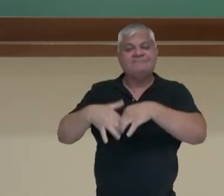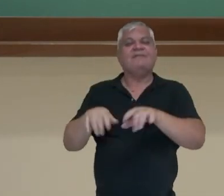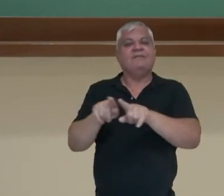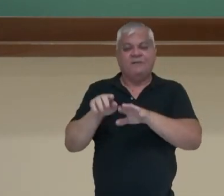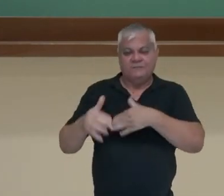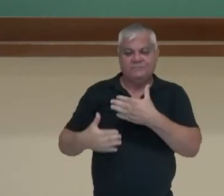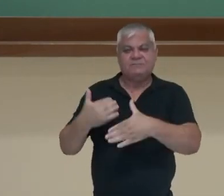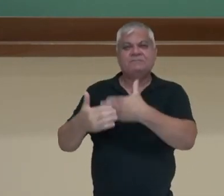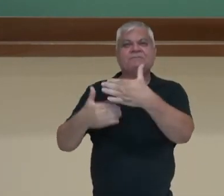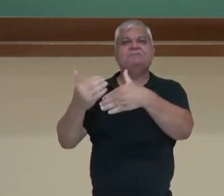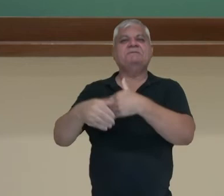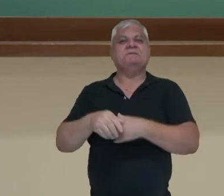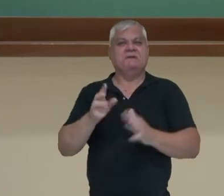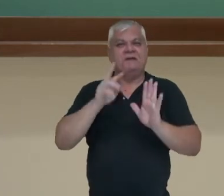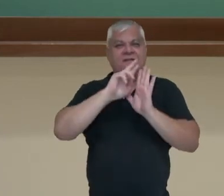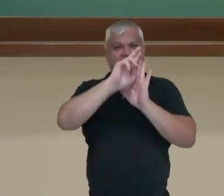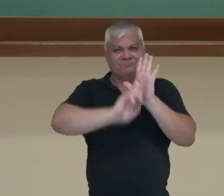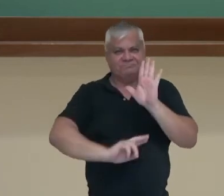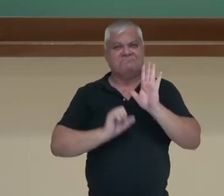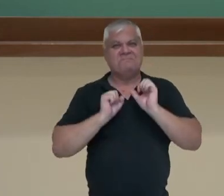ter colocado aí na sua resposta.